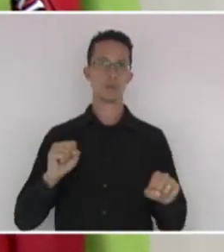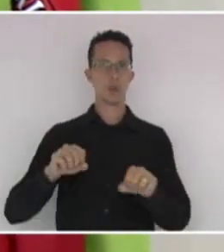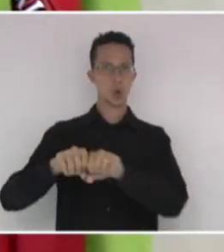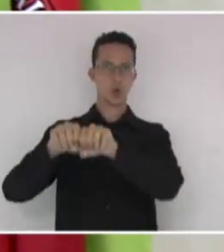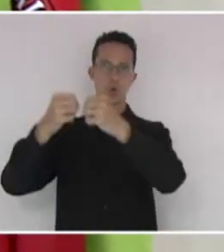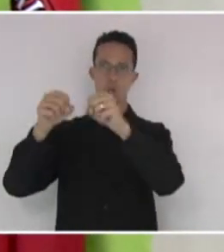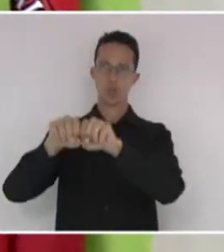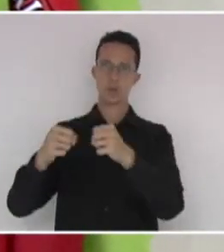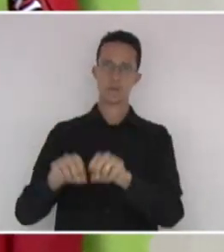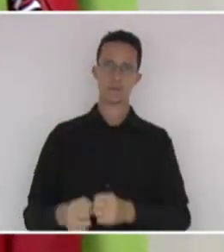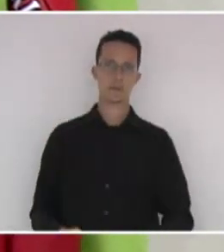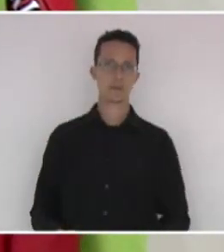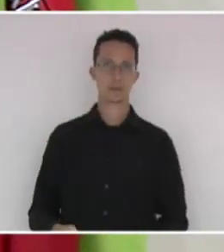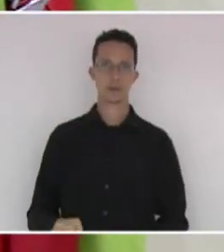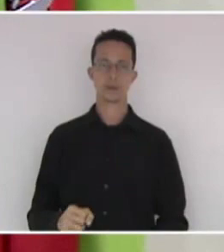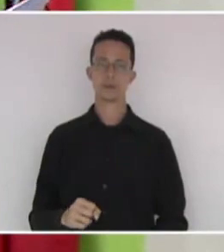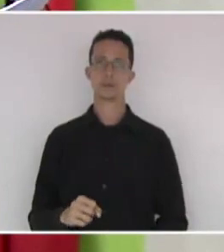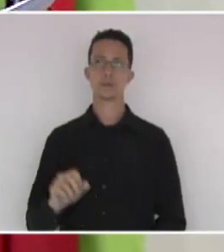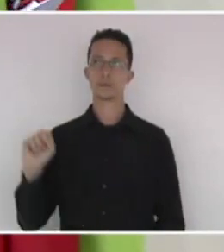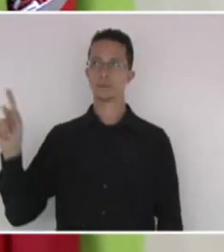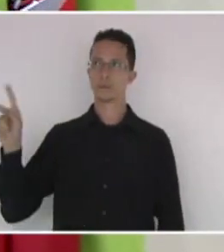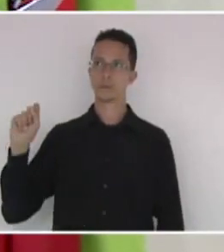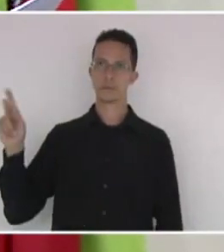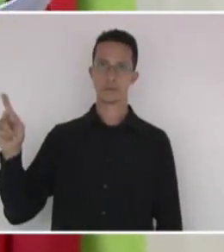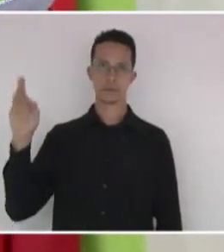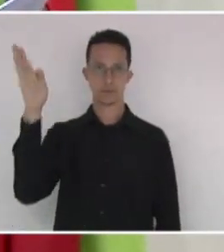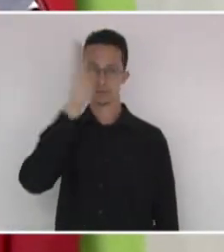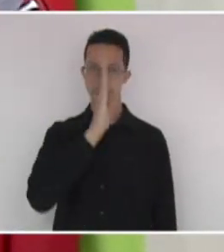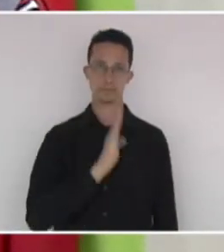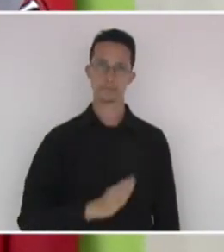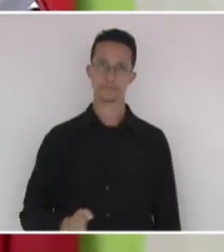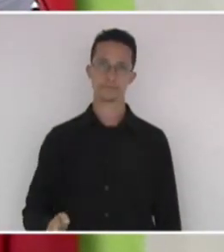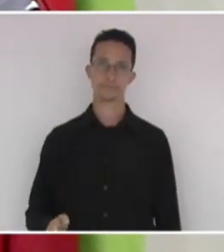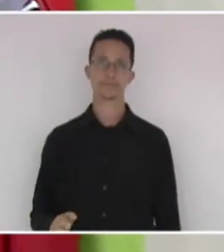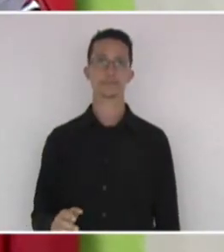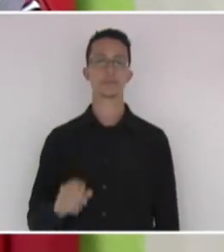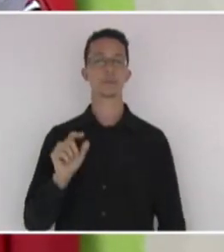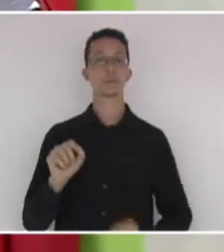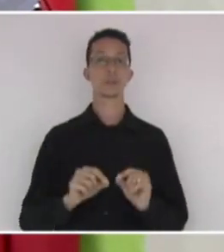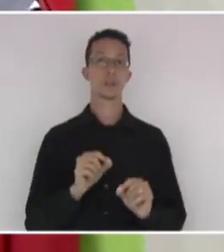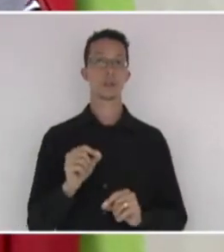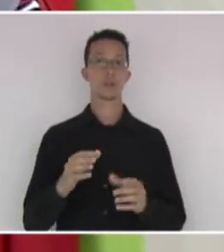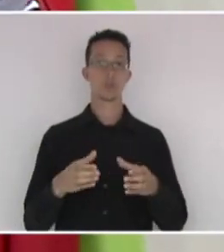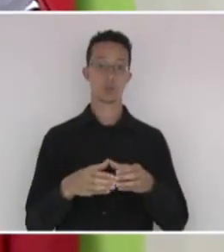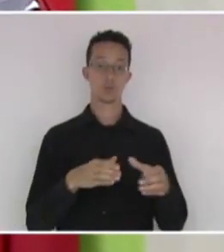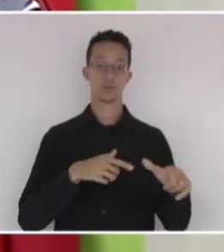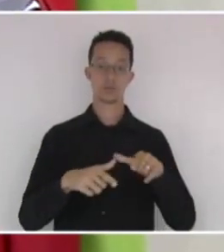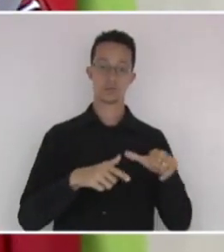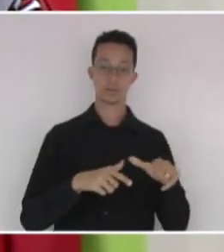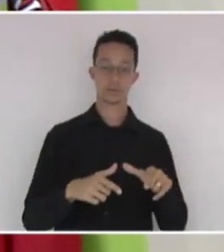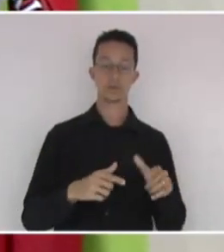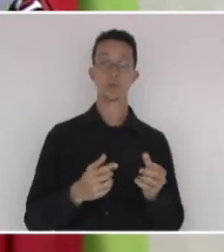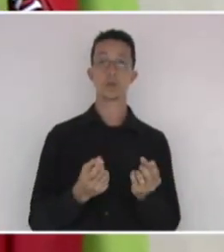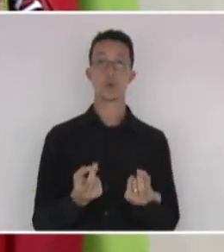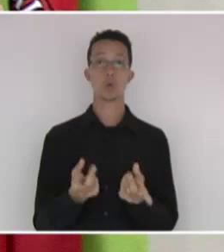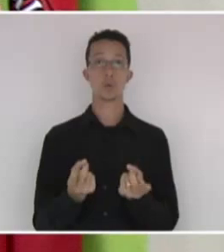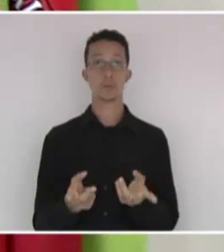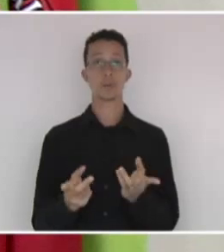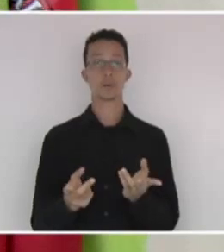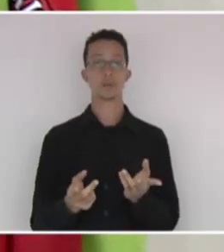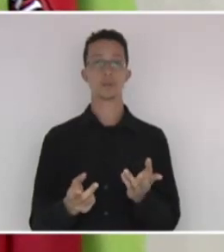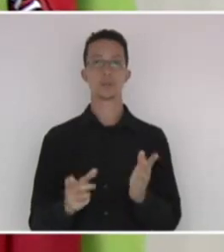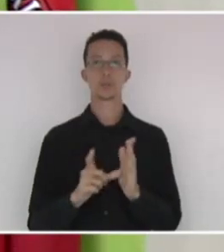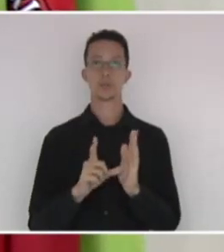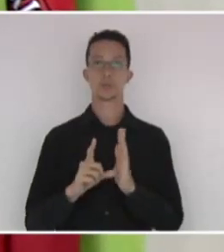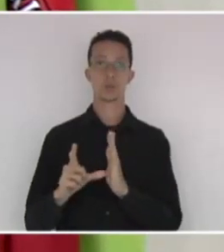brasileiro. Estamos falando dos trabalhadores do comércio, das agroindústrias, da iniciativa privada, que